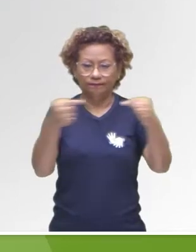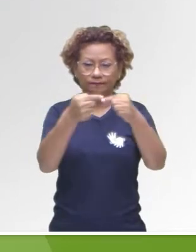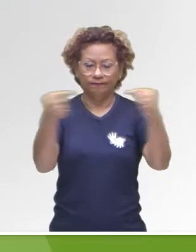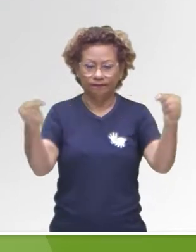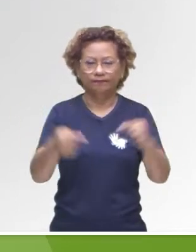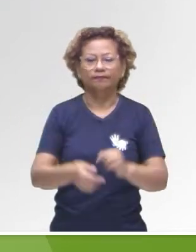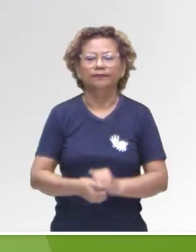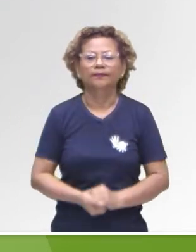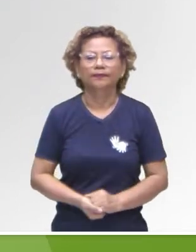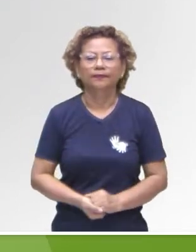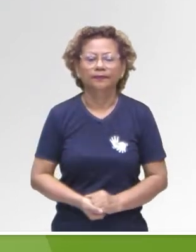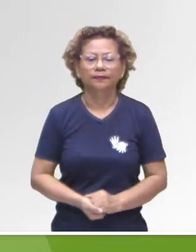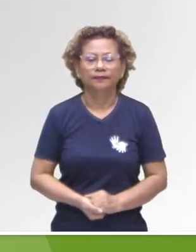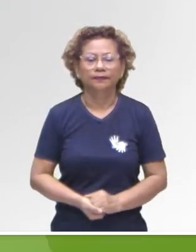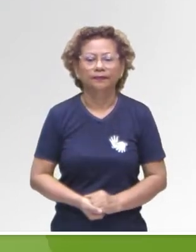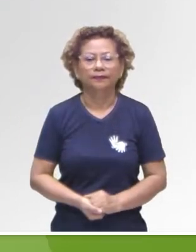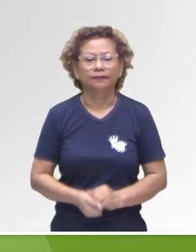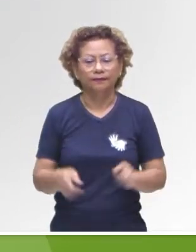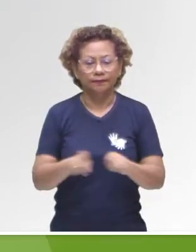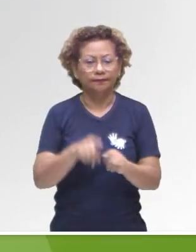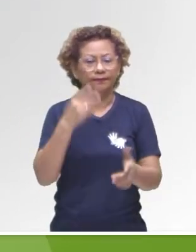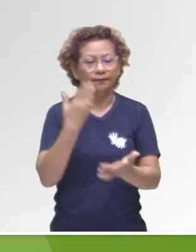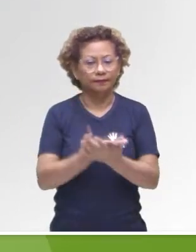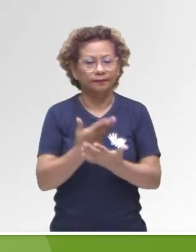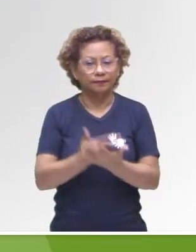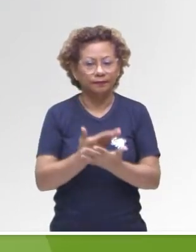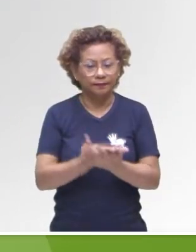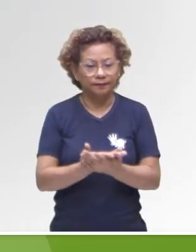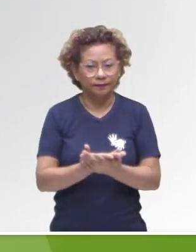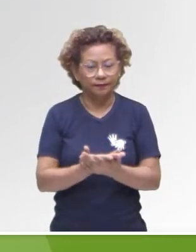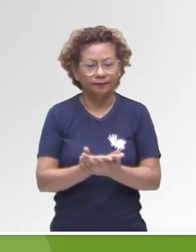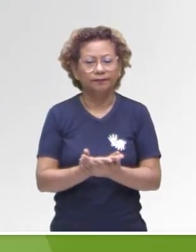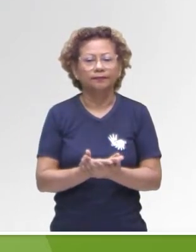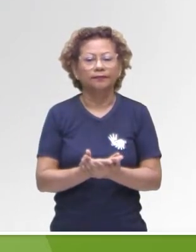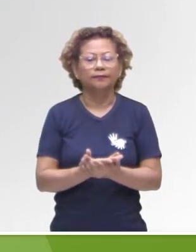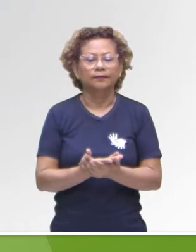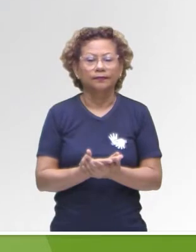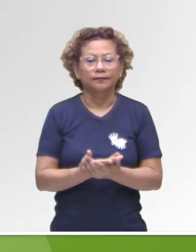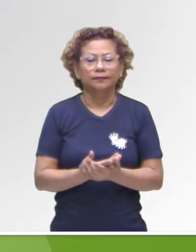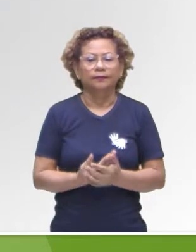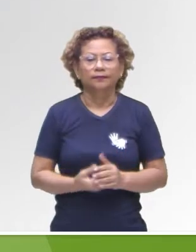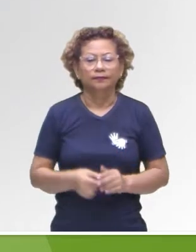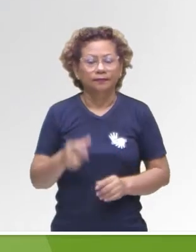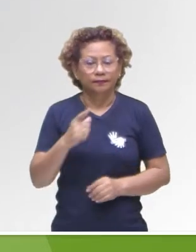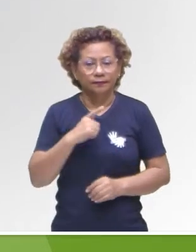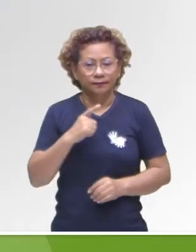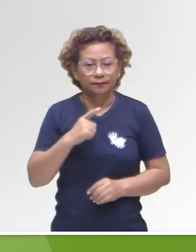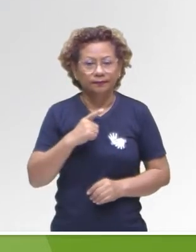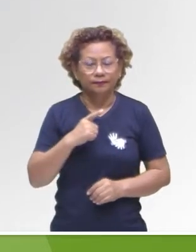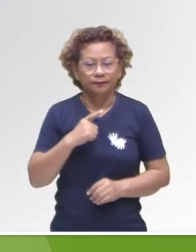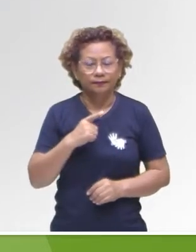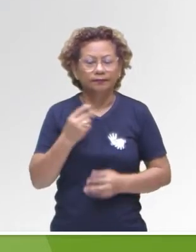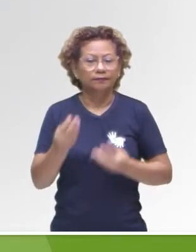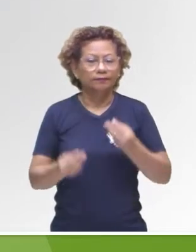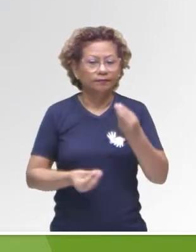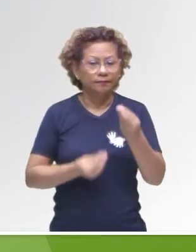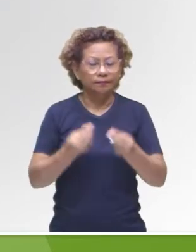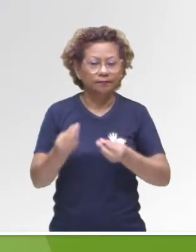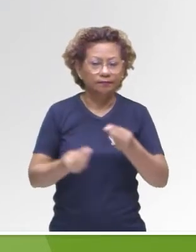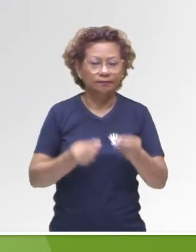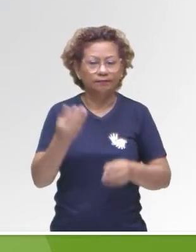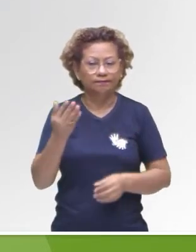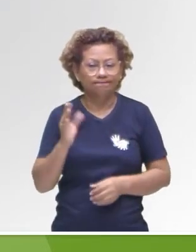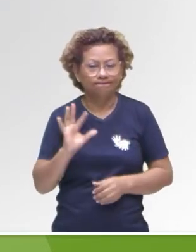equipotenciais. Vimos também, ainda nessas linhas ou superfícies equipotenciais, o comportamento para